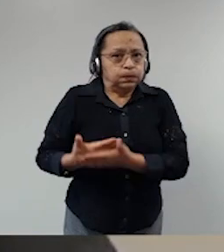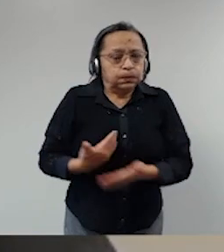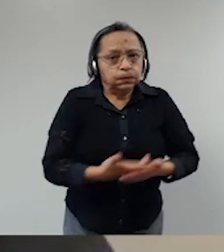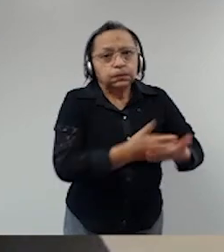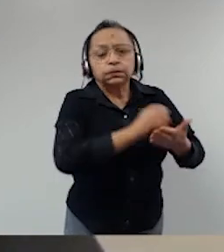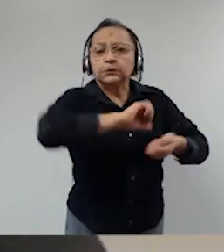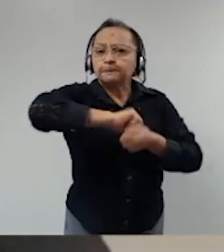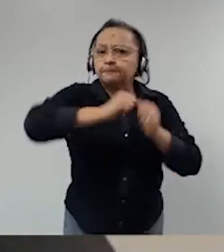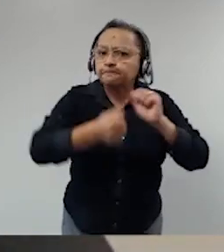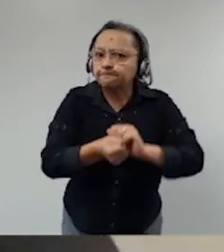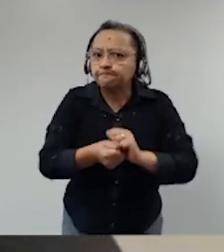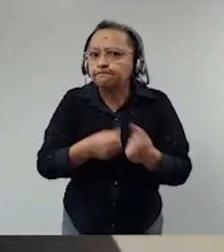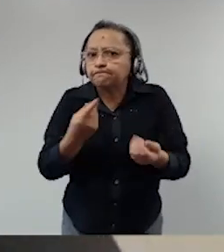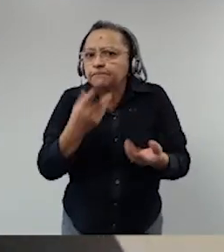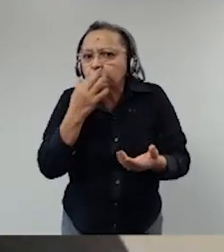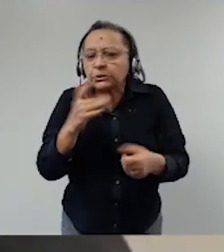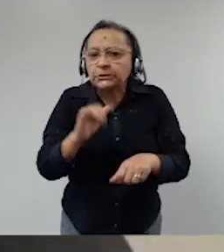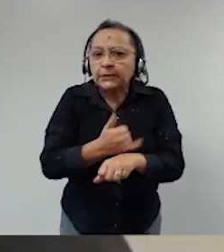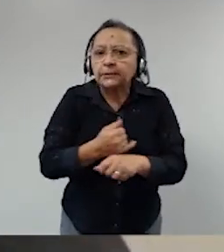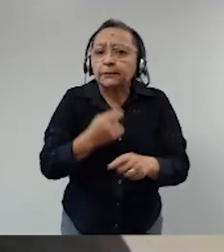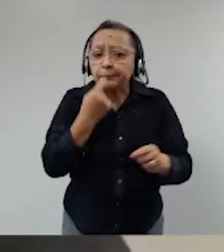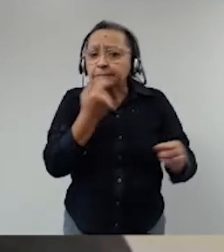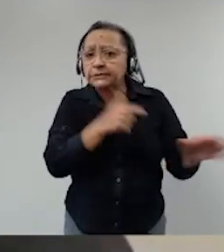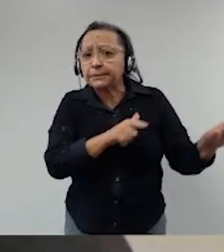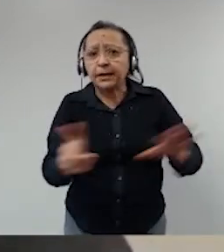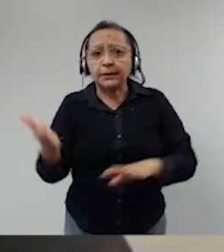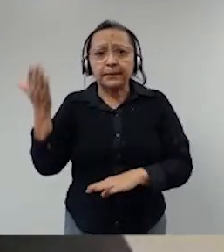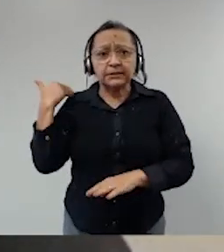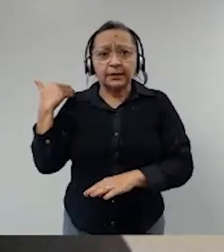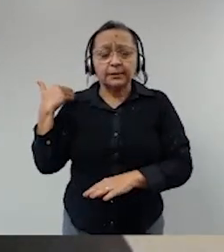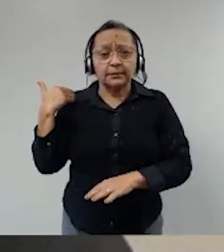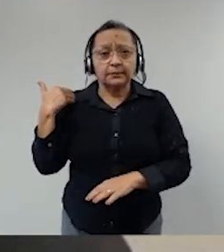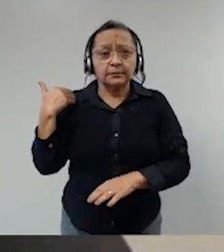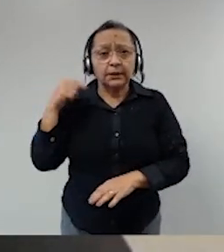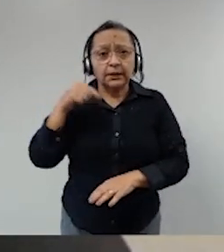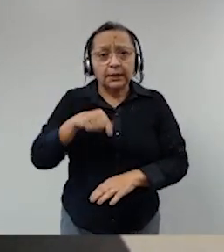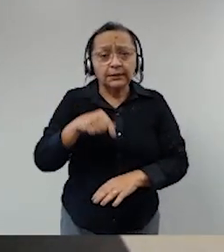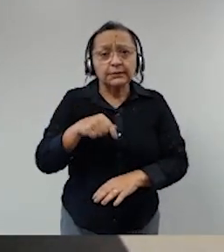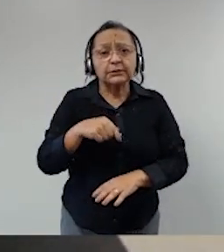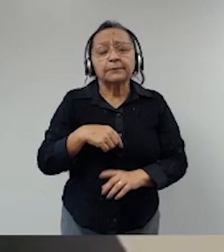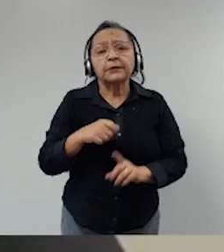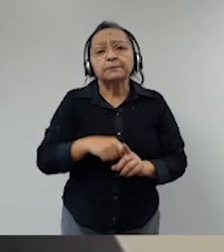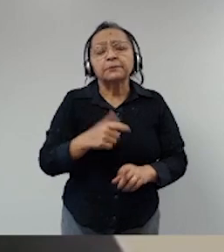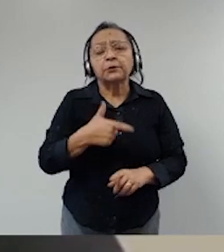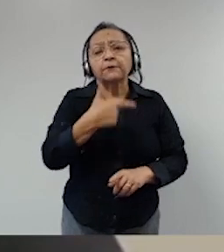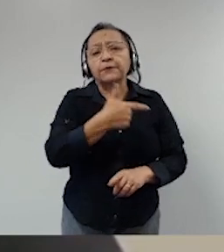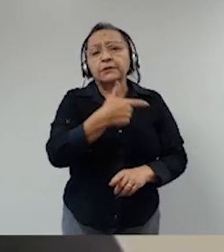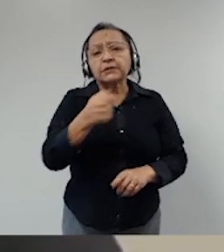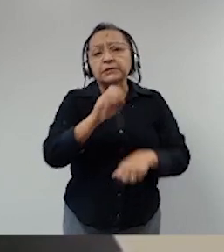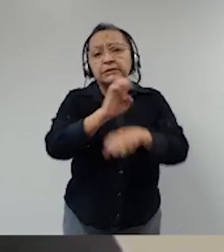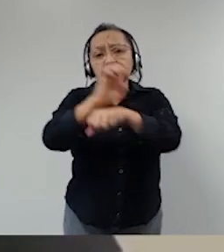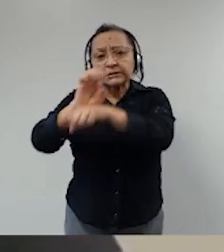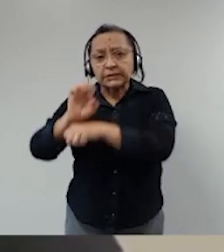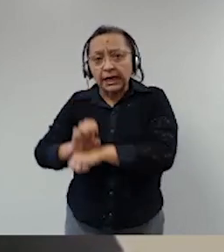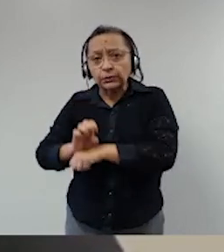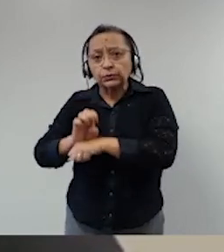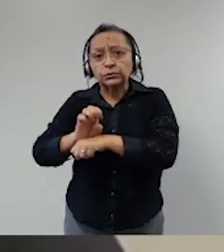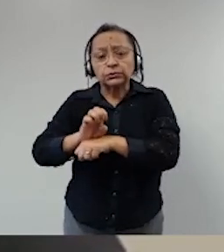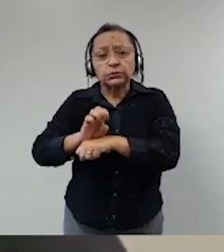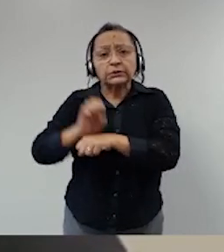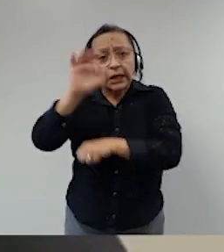dramática a semana passada. As cimeiras dos 27 chefes de Estado da União Europeia têm sido